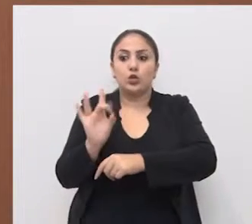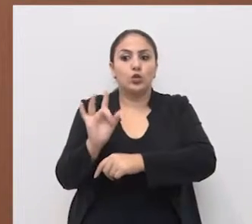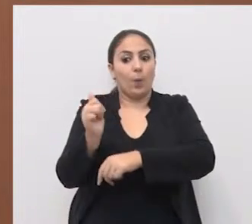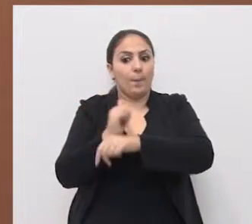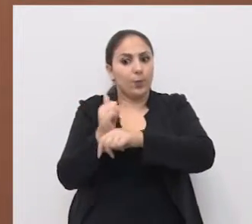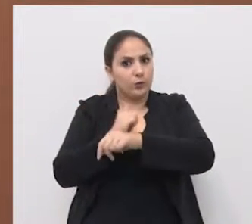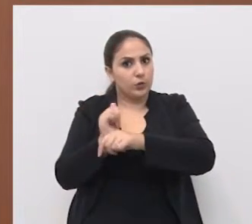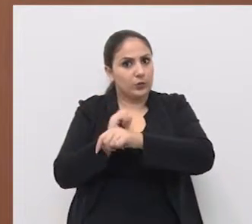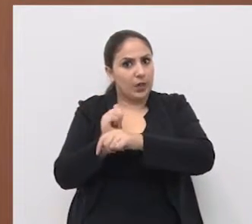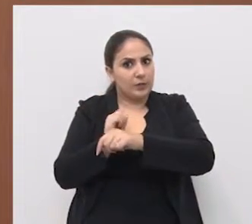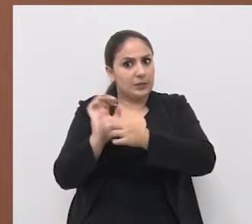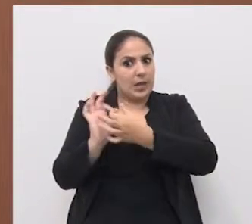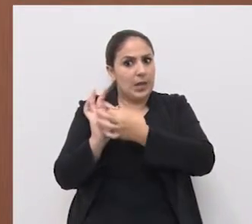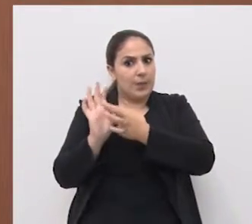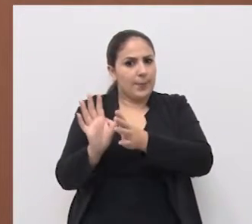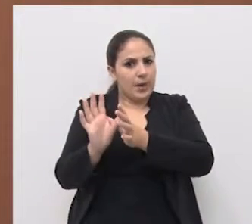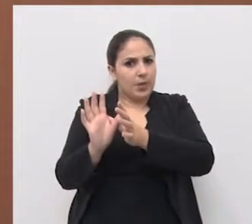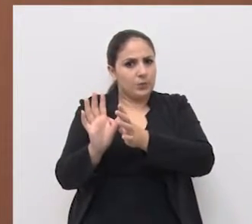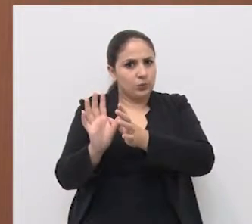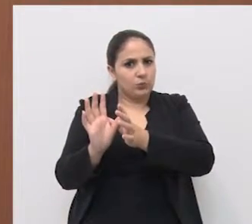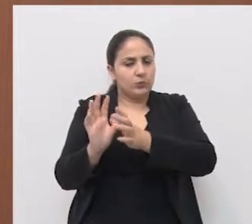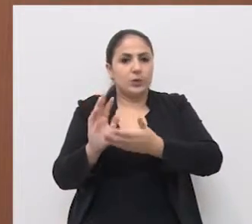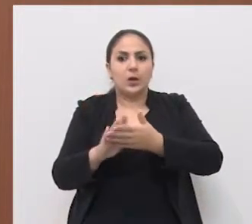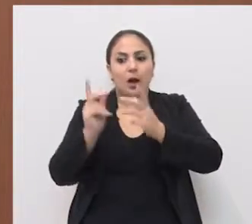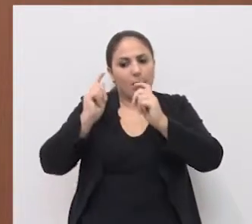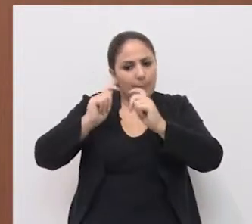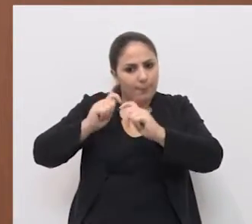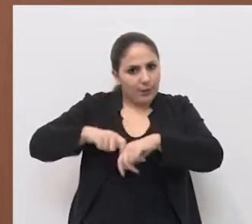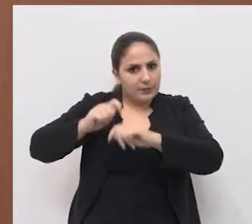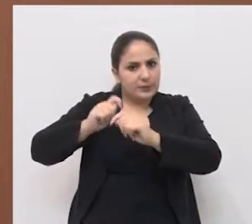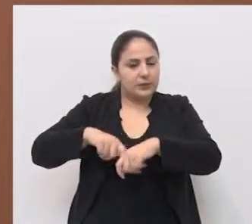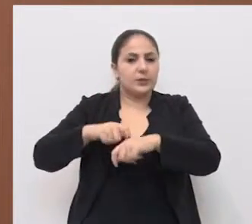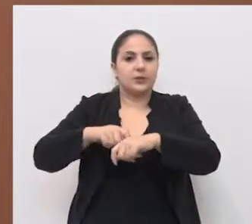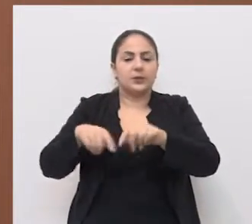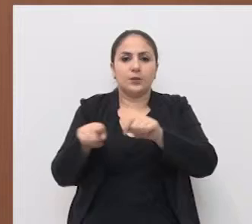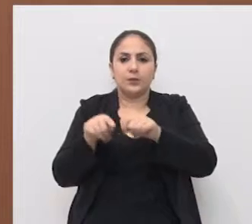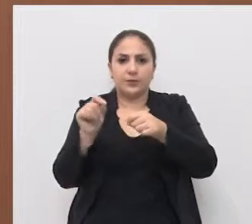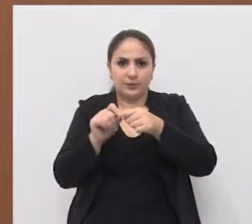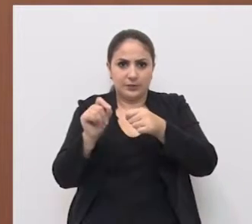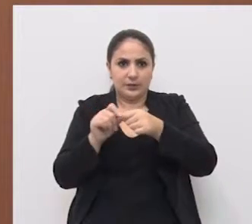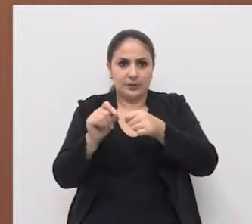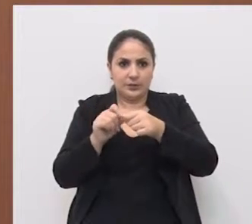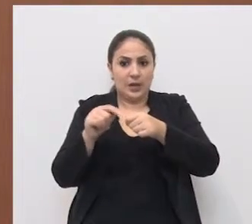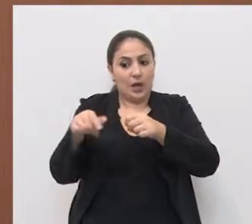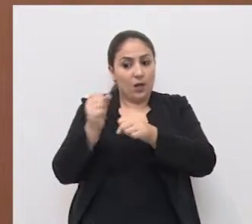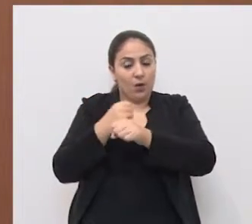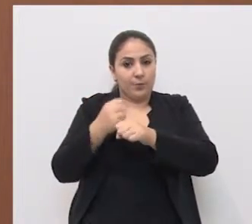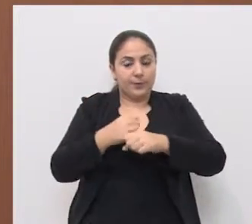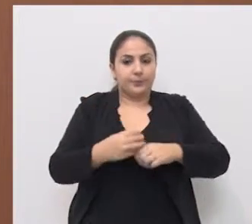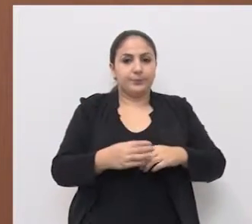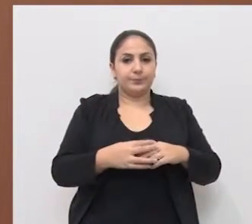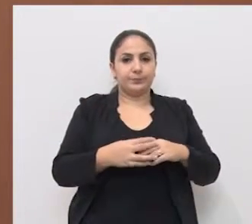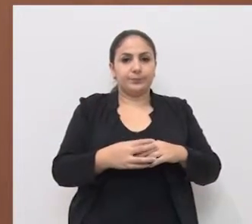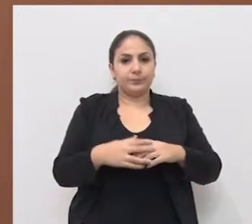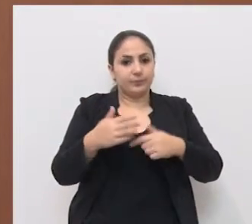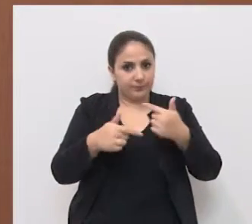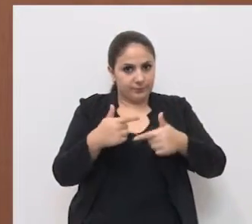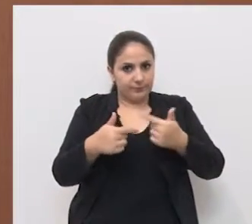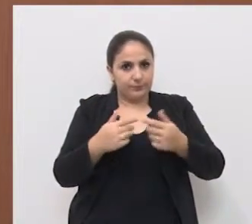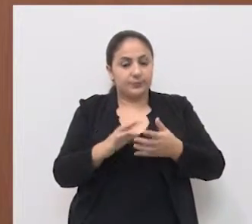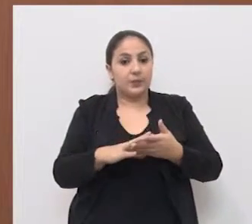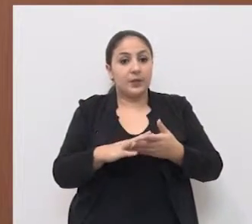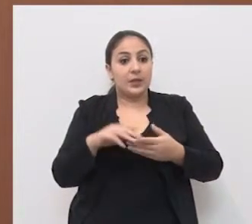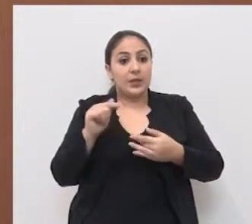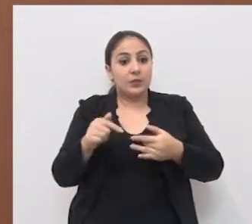que só profissionais habilitados, com atribuição, com capacitação, estão fazendo aquelas obras,